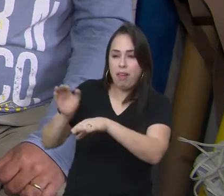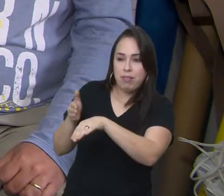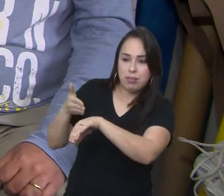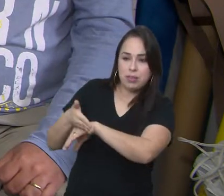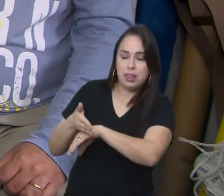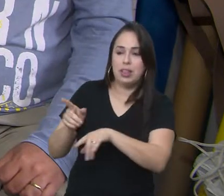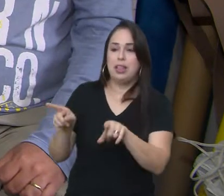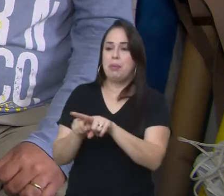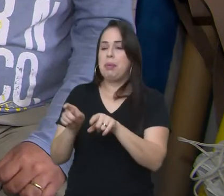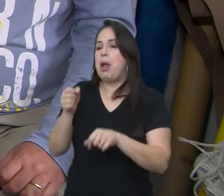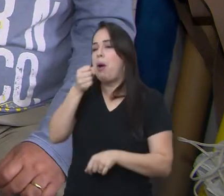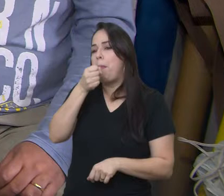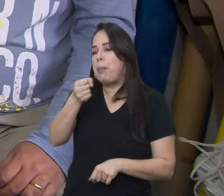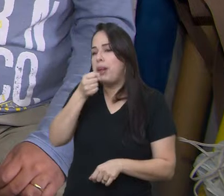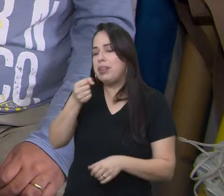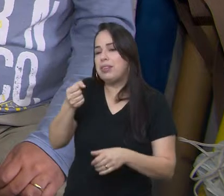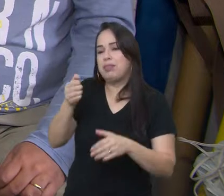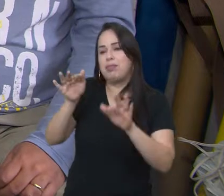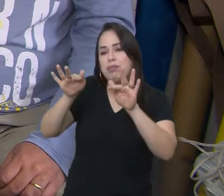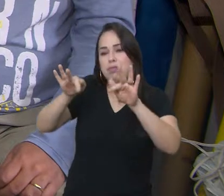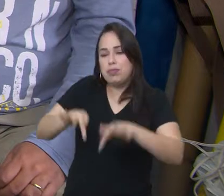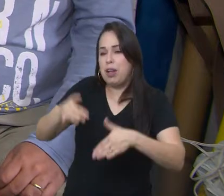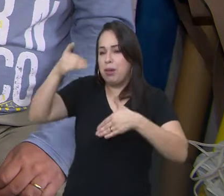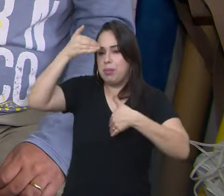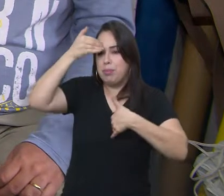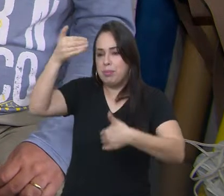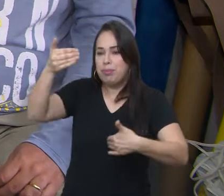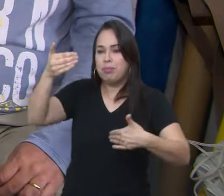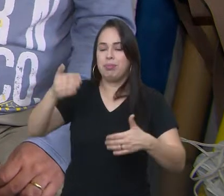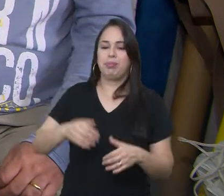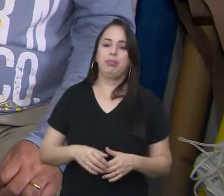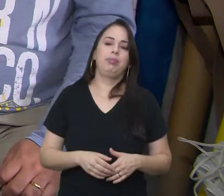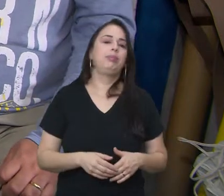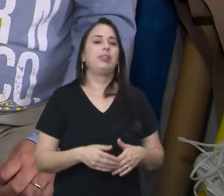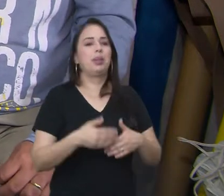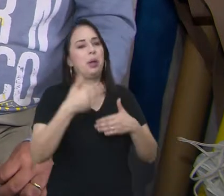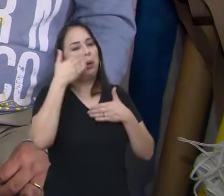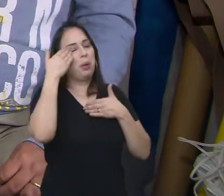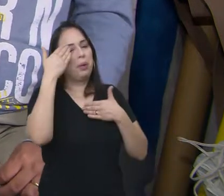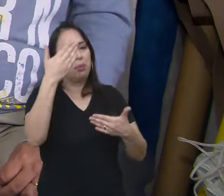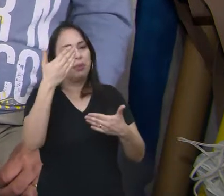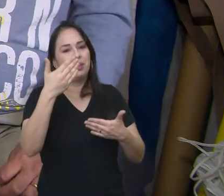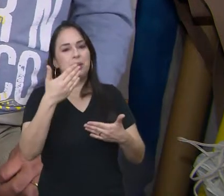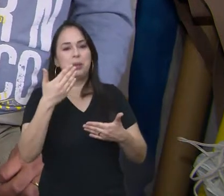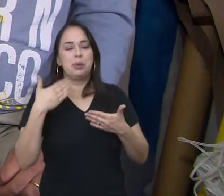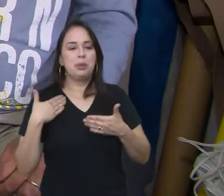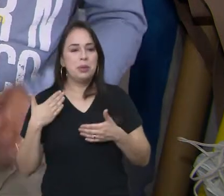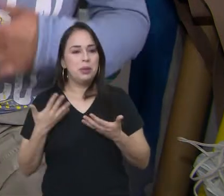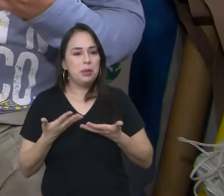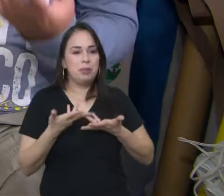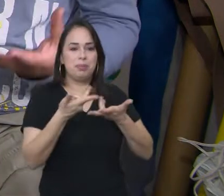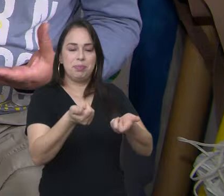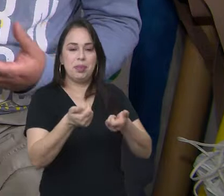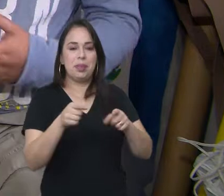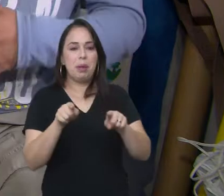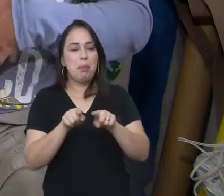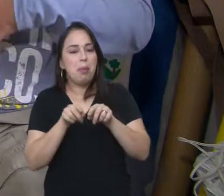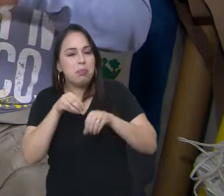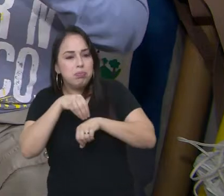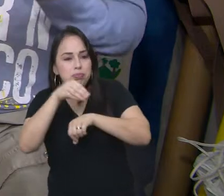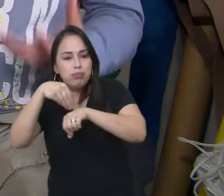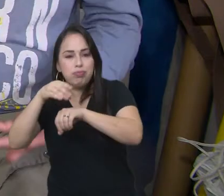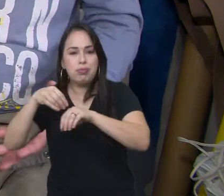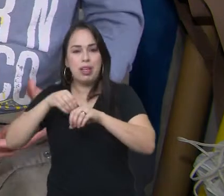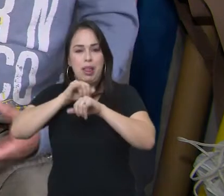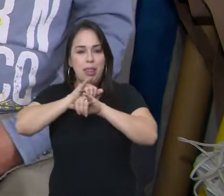Bom, a entrevista, obrigada. A entrevista vai encerrando por aqui. Obrigada, viu, Marcelo? Eu muito que bonito agradeço trabalho. De poder estar aqui com vocês, compartilhando,